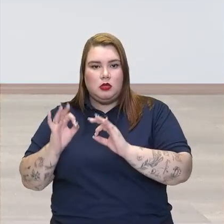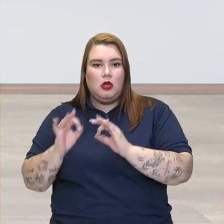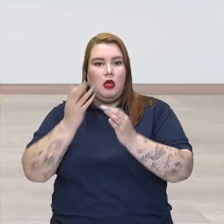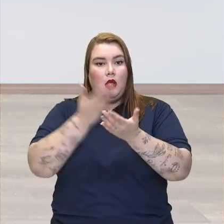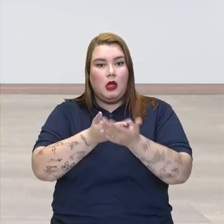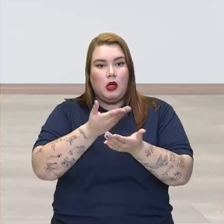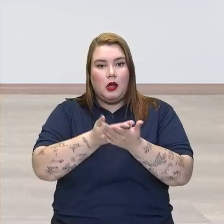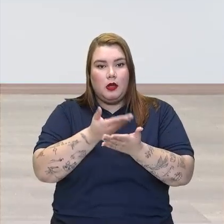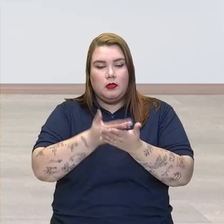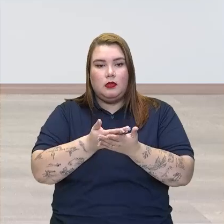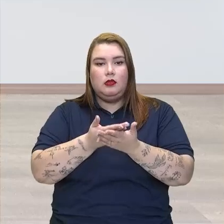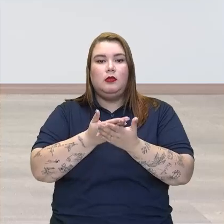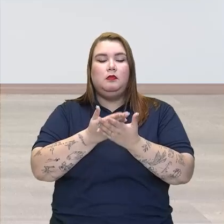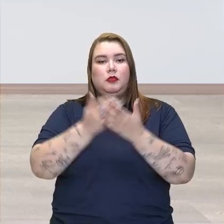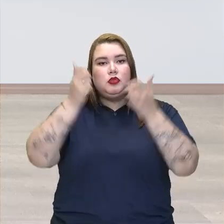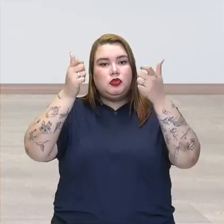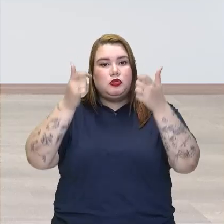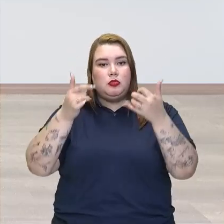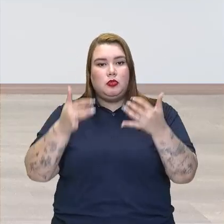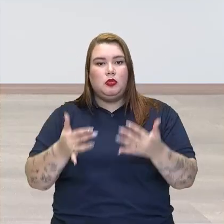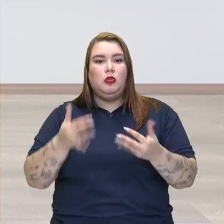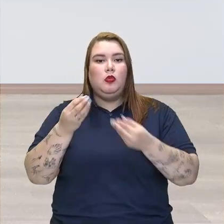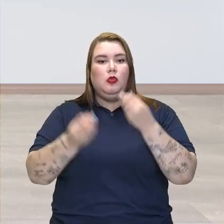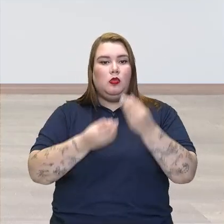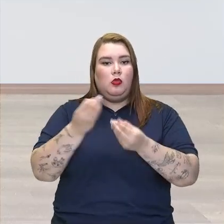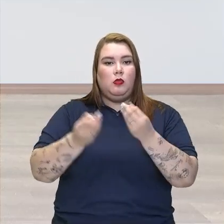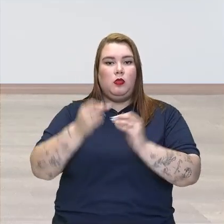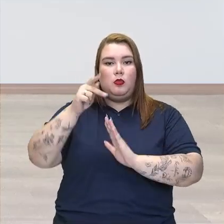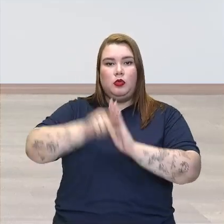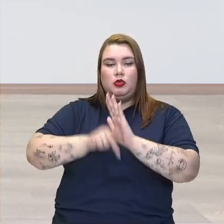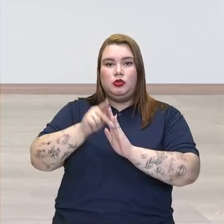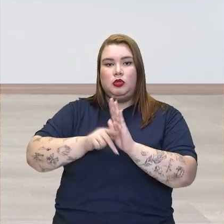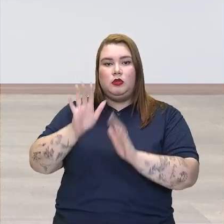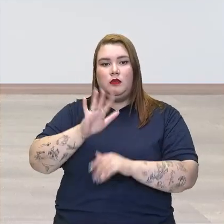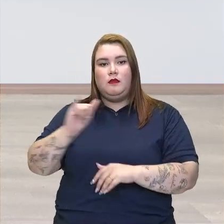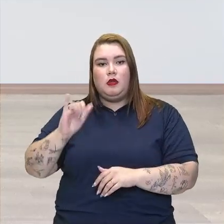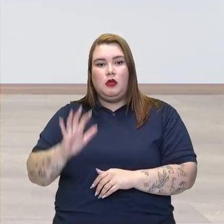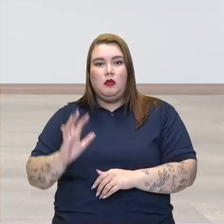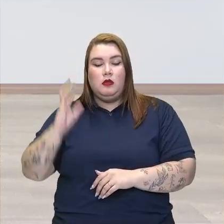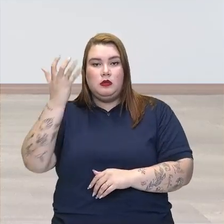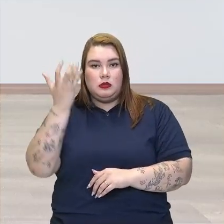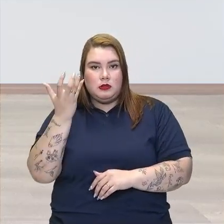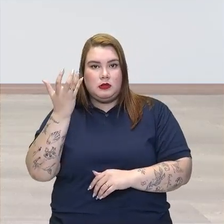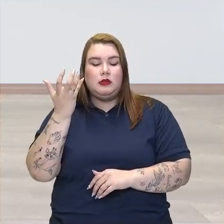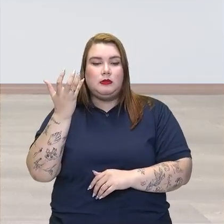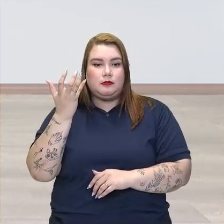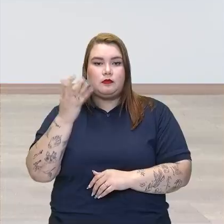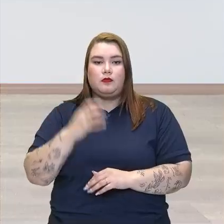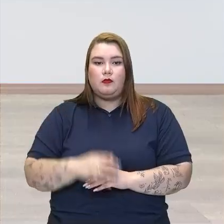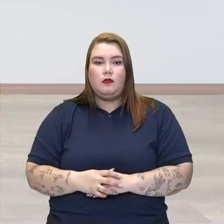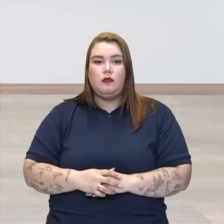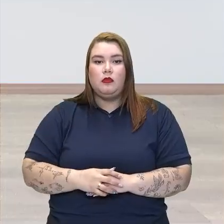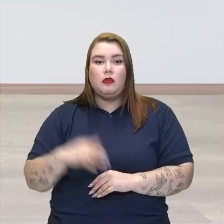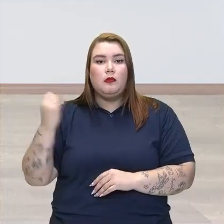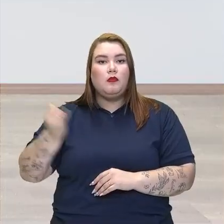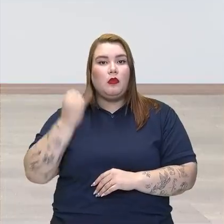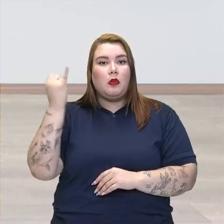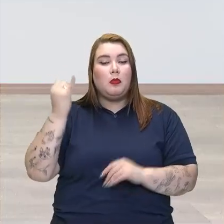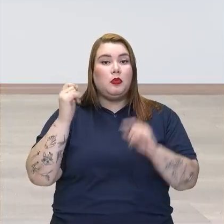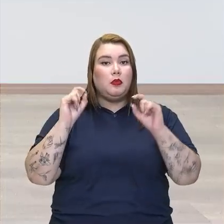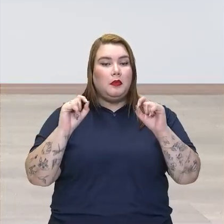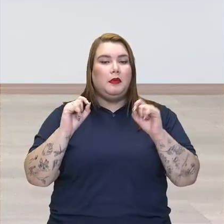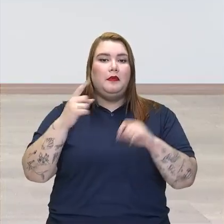as aulas para explicar como esse projeto vai acontecer durante a transmissão. E o que é importante? A atenção de